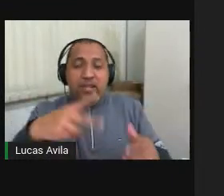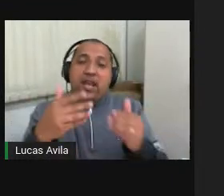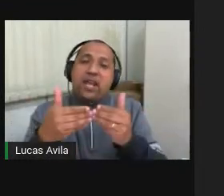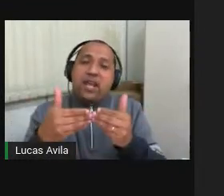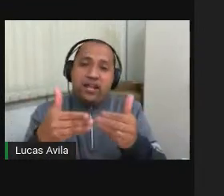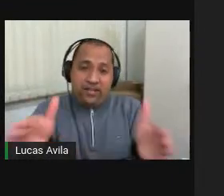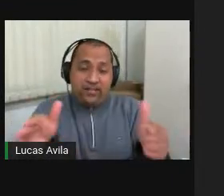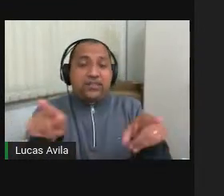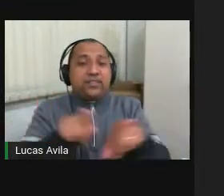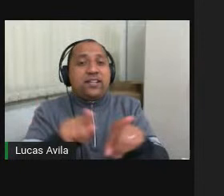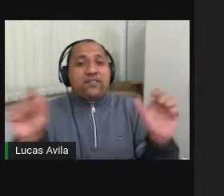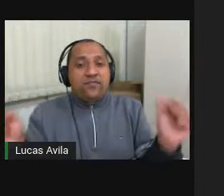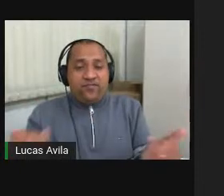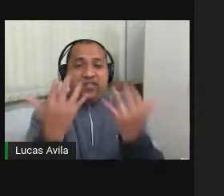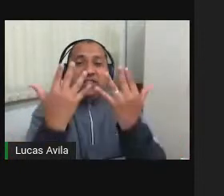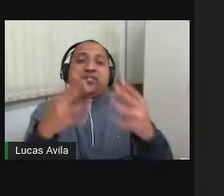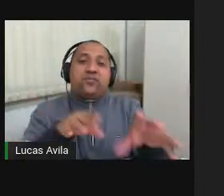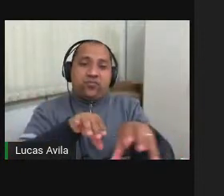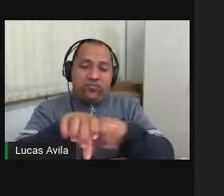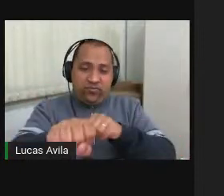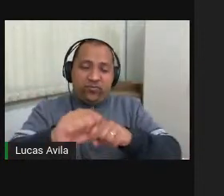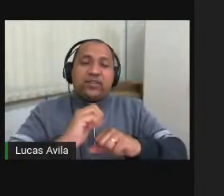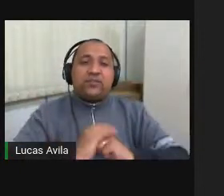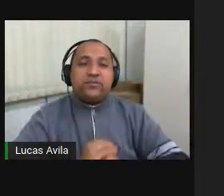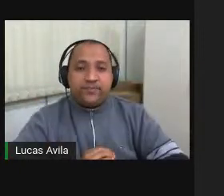da Associação Solene de Colação de Grau.